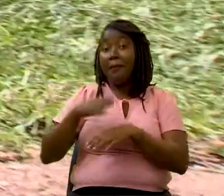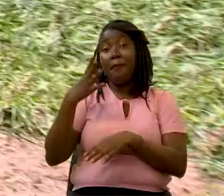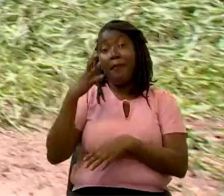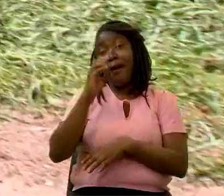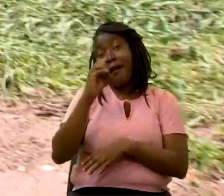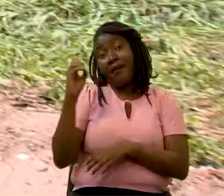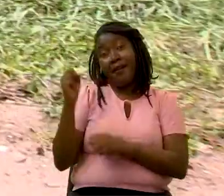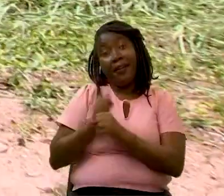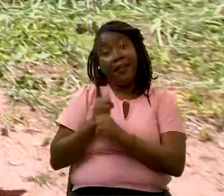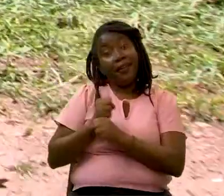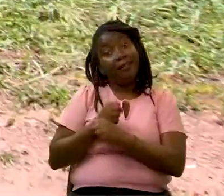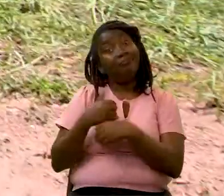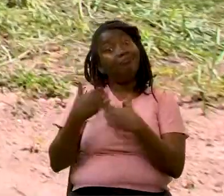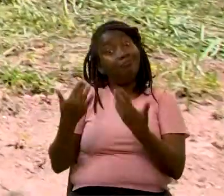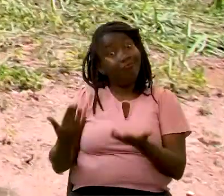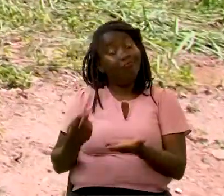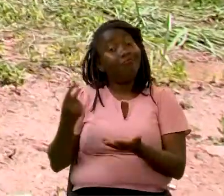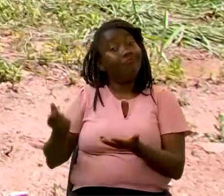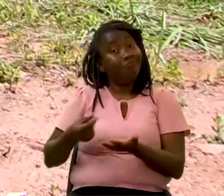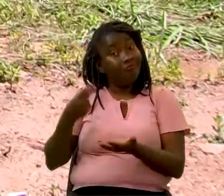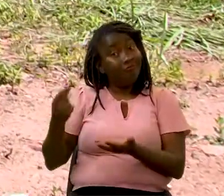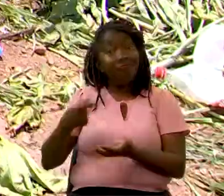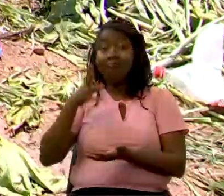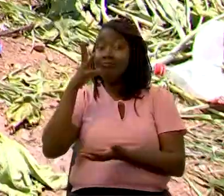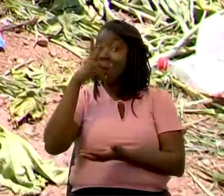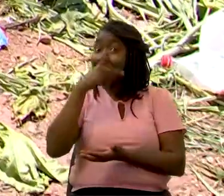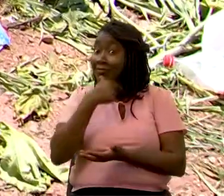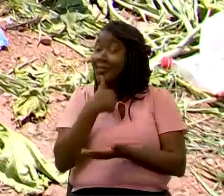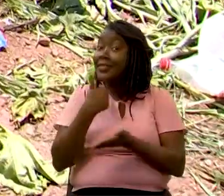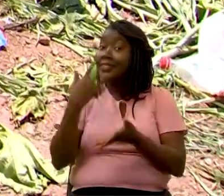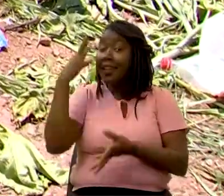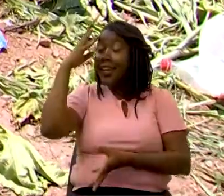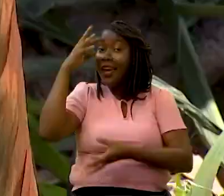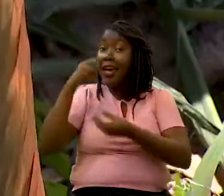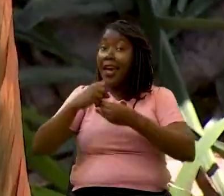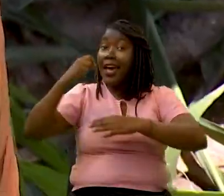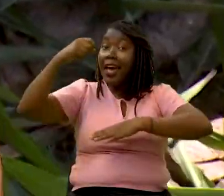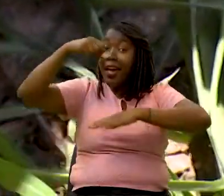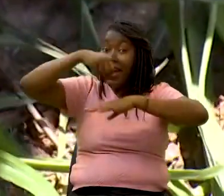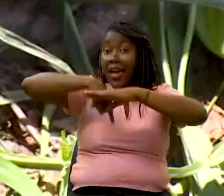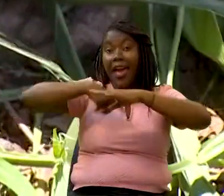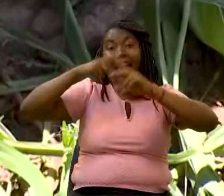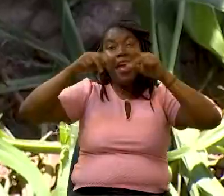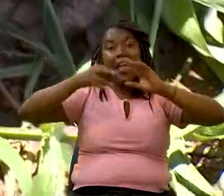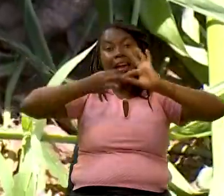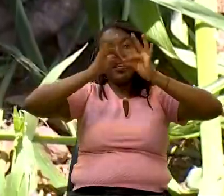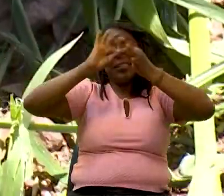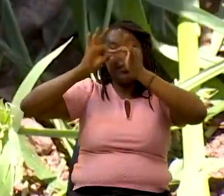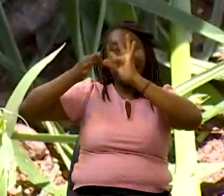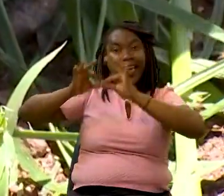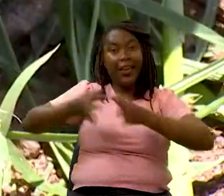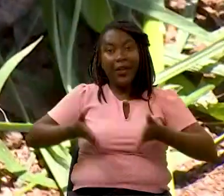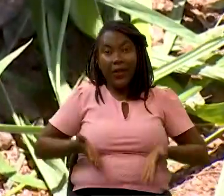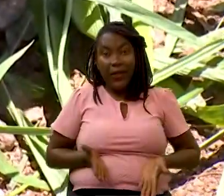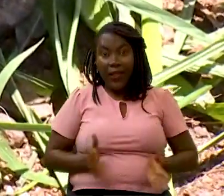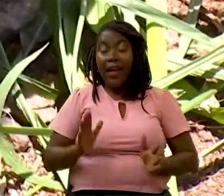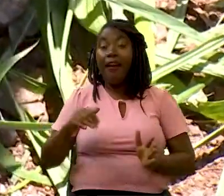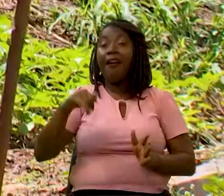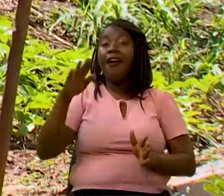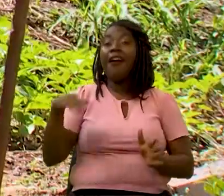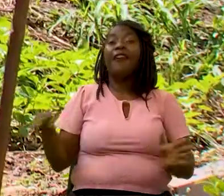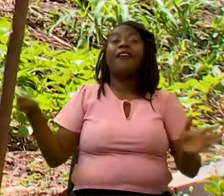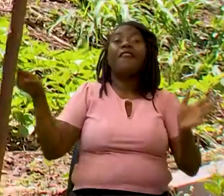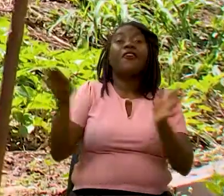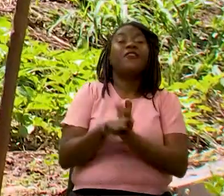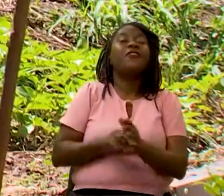anos. Então são espécies que vão durar aí por um bom tempo. Então é um plantio, uma célula que vai nascer para